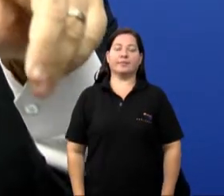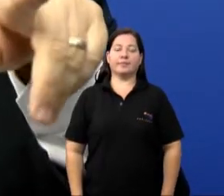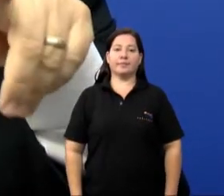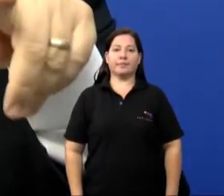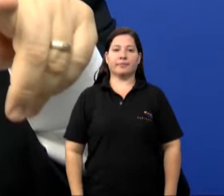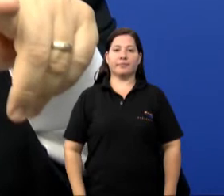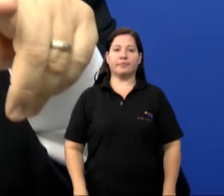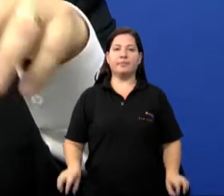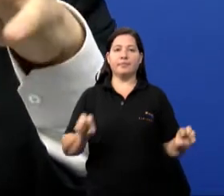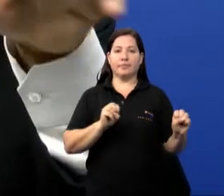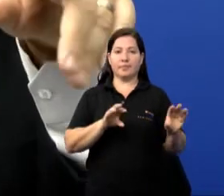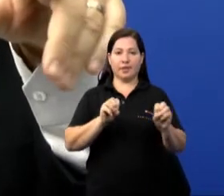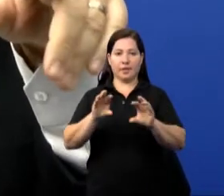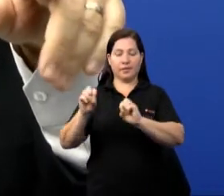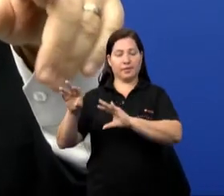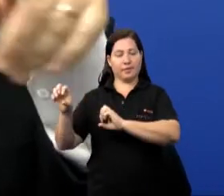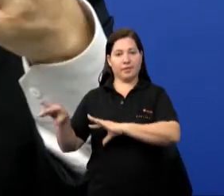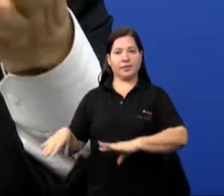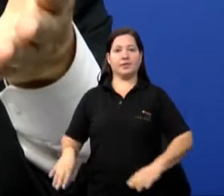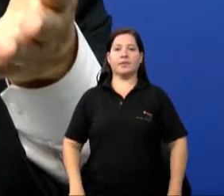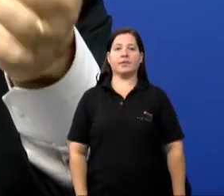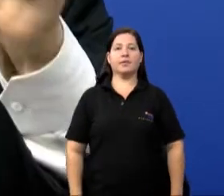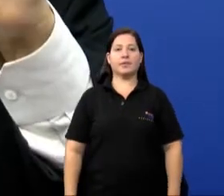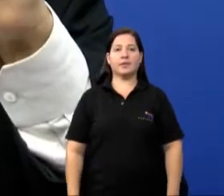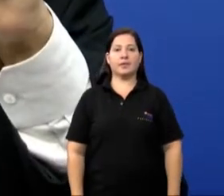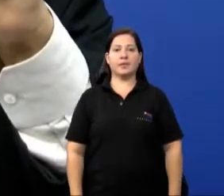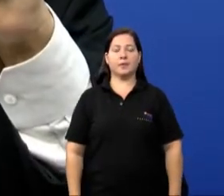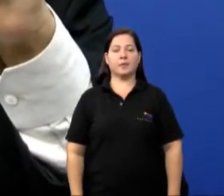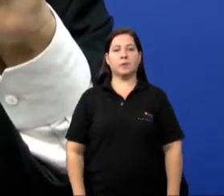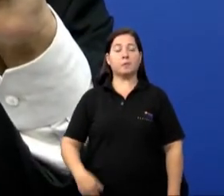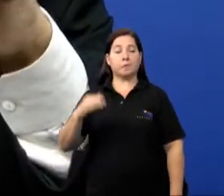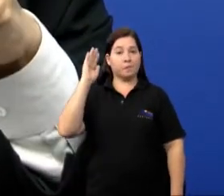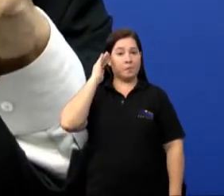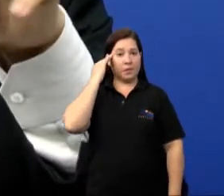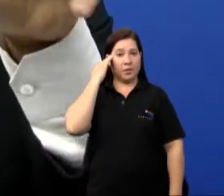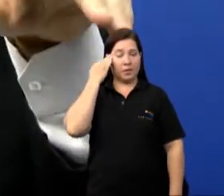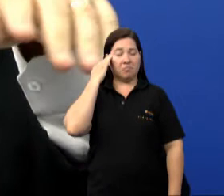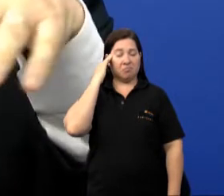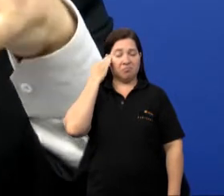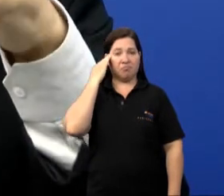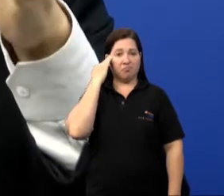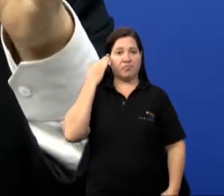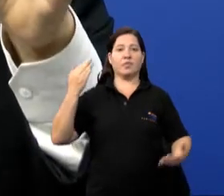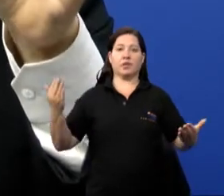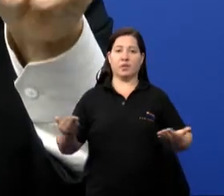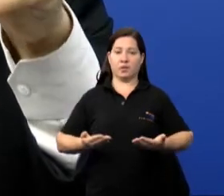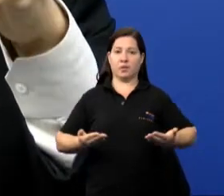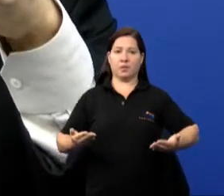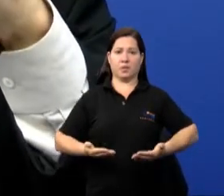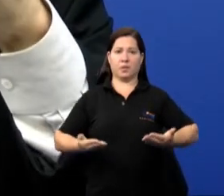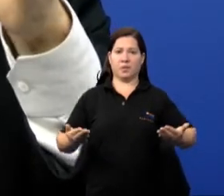A educação tem sido vista, e com muita razão, na grande parte